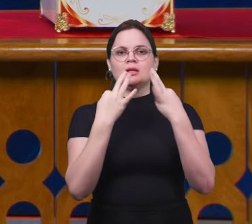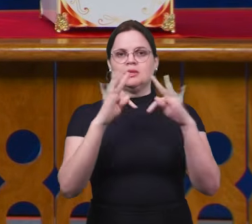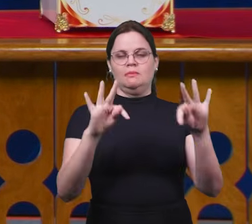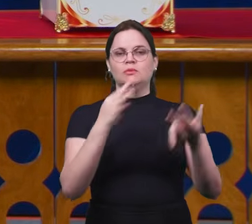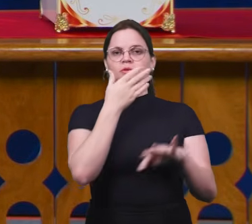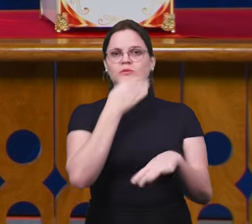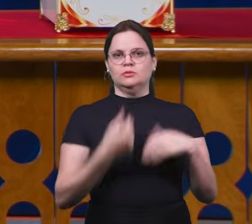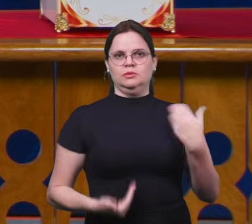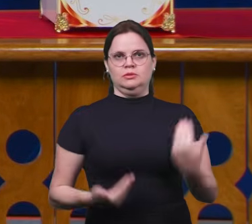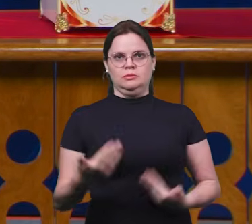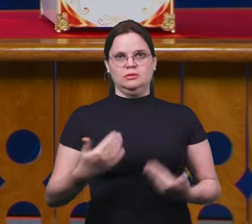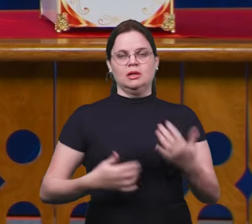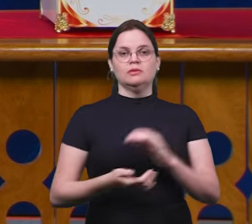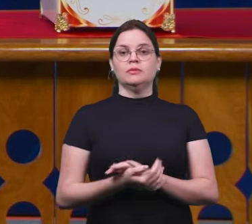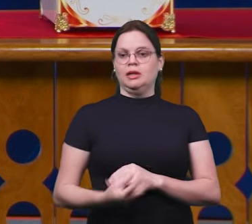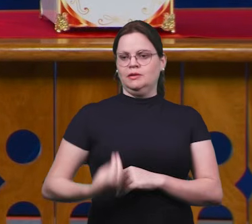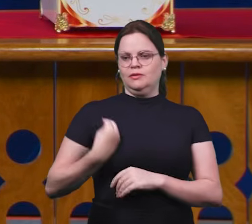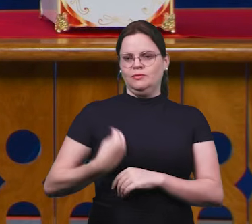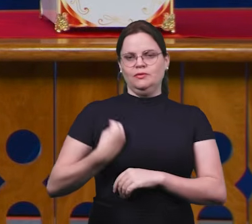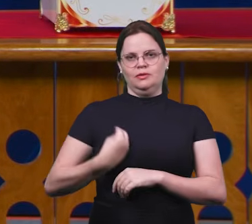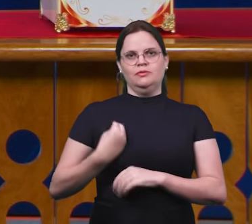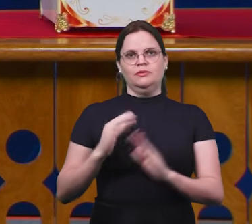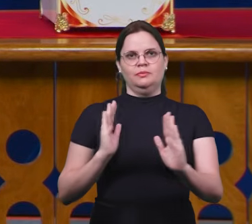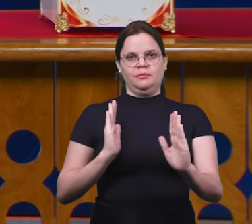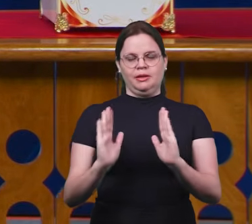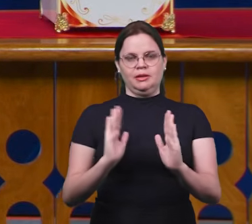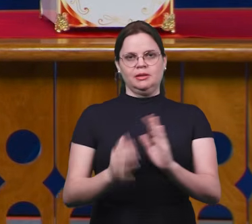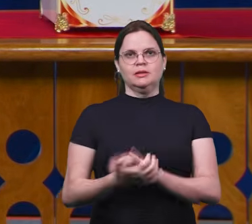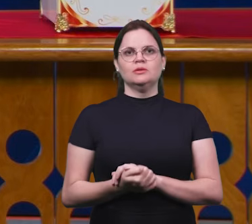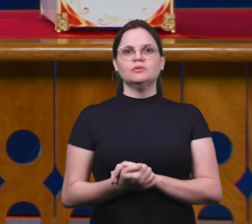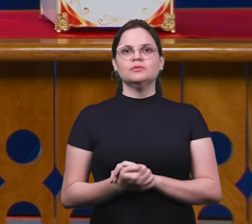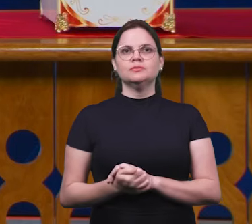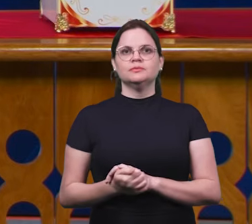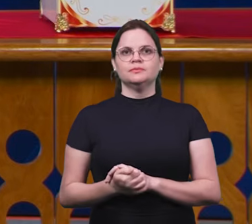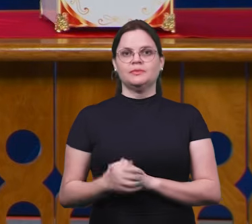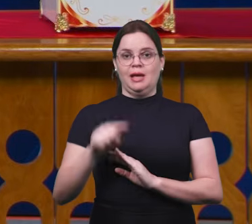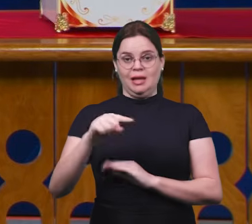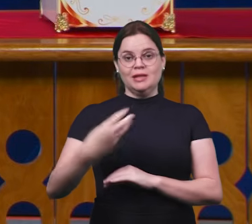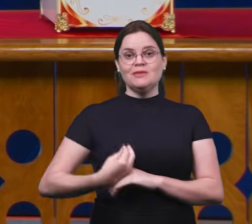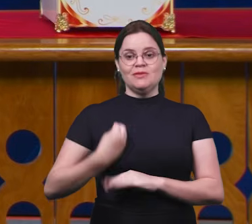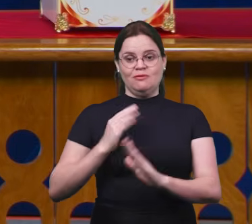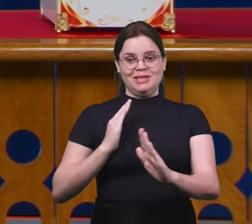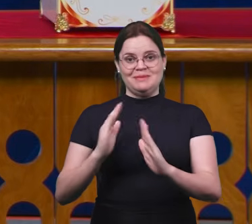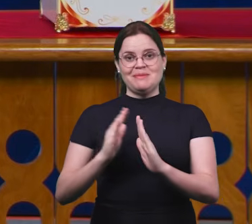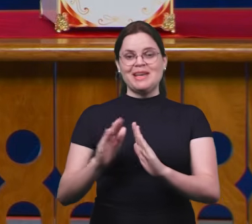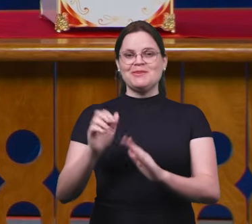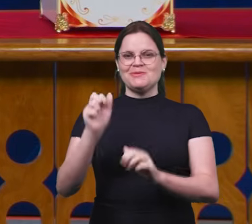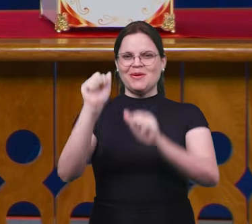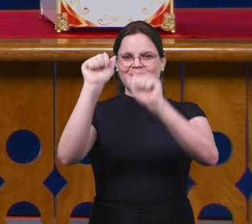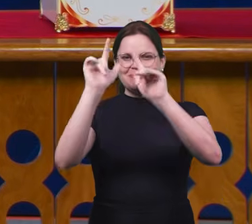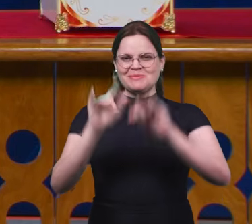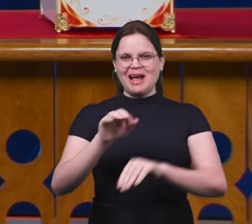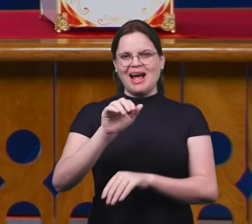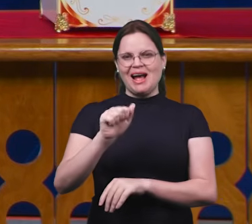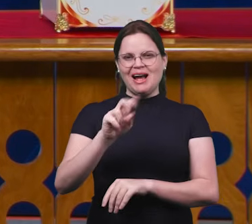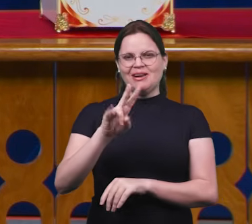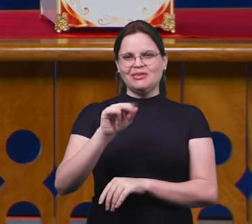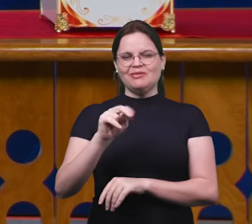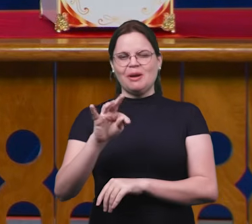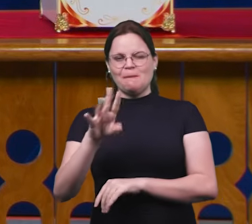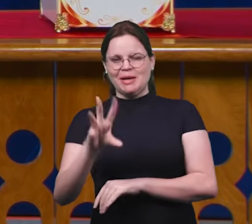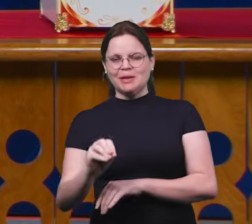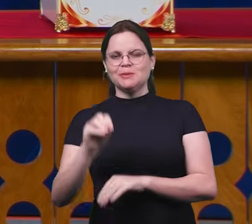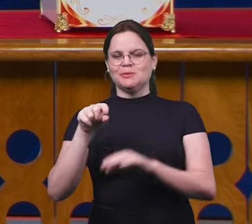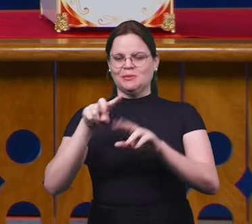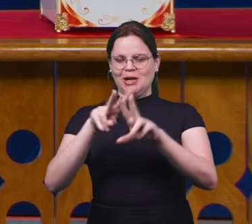de Deus, e ele viveu esse período no final de Filadélfia, desse período profético referente à igreja